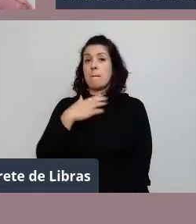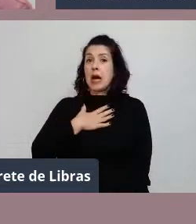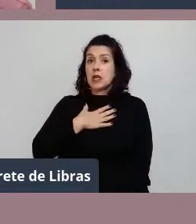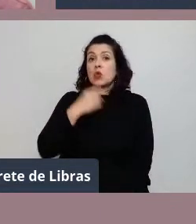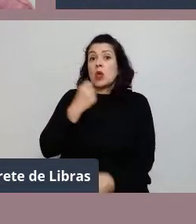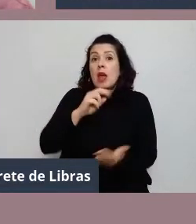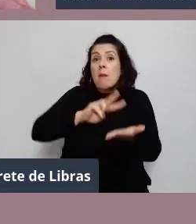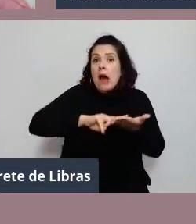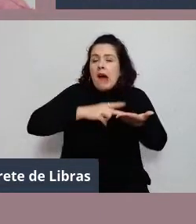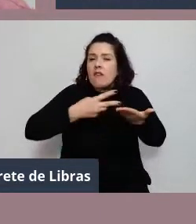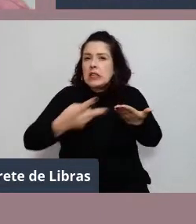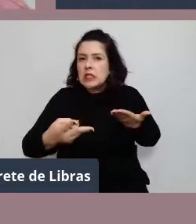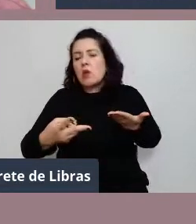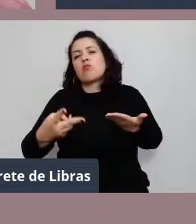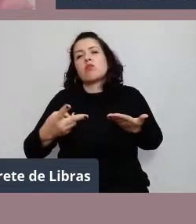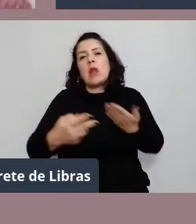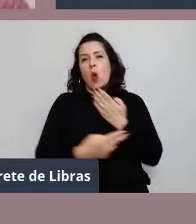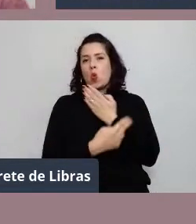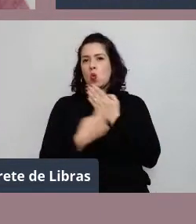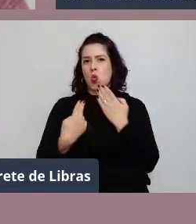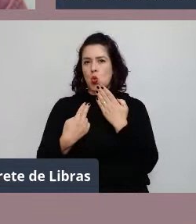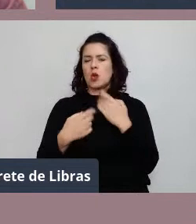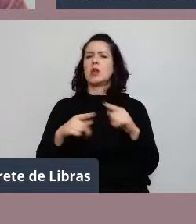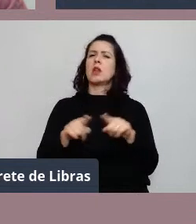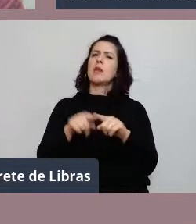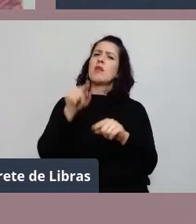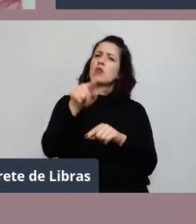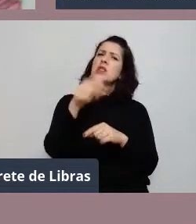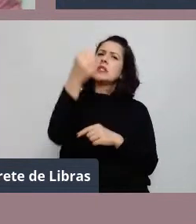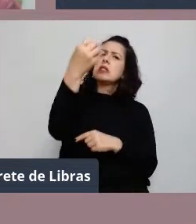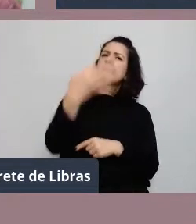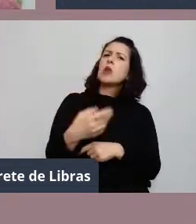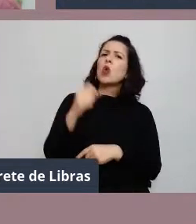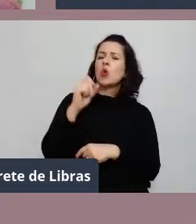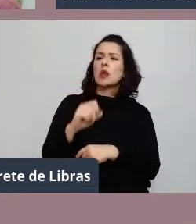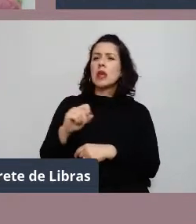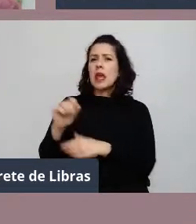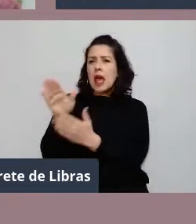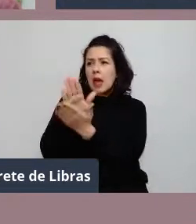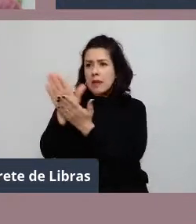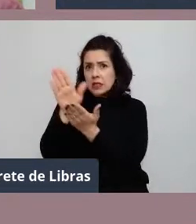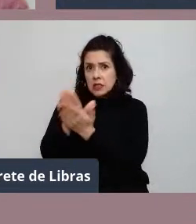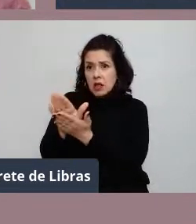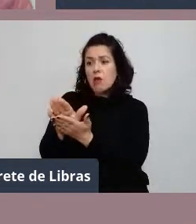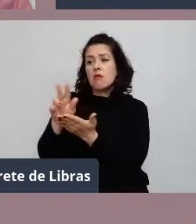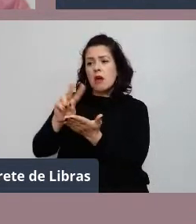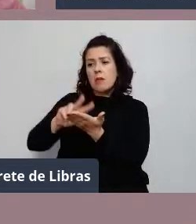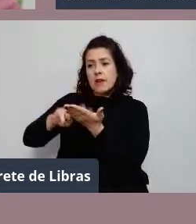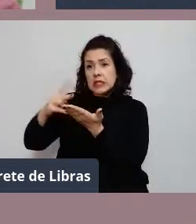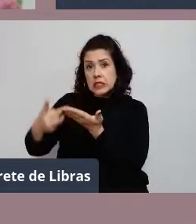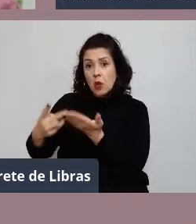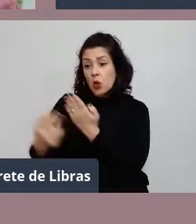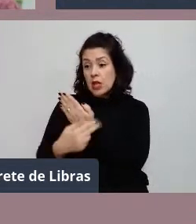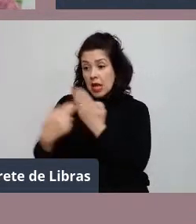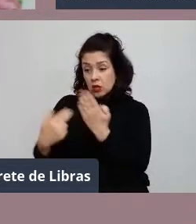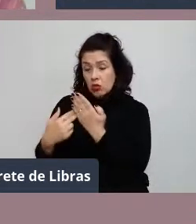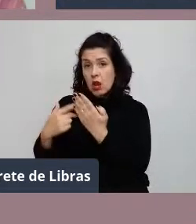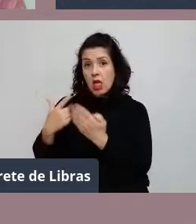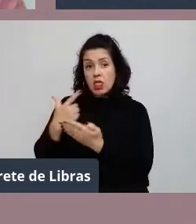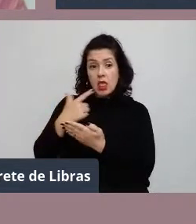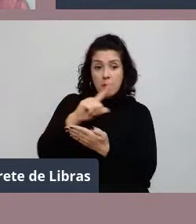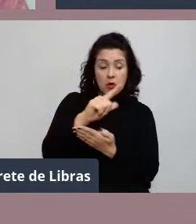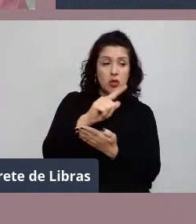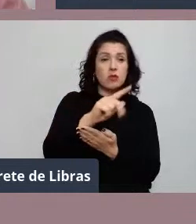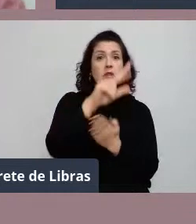claro que também quando você diz que após ler a versão da autora, se encontra com os manuscritos e aquilo te dá nova leitura, é uma